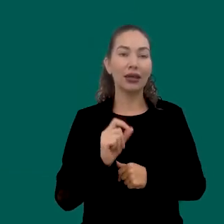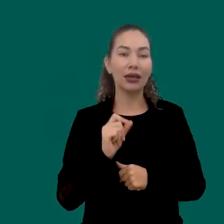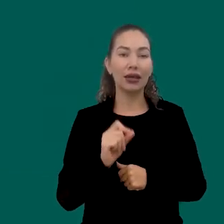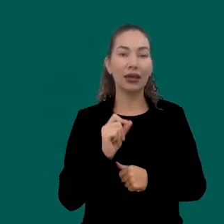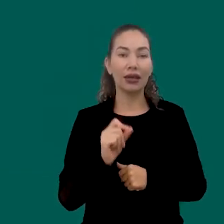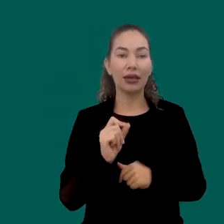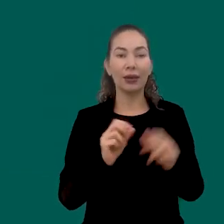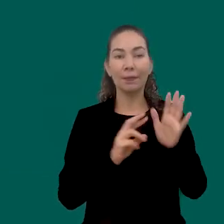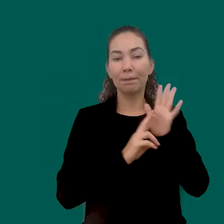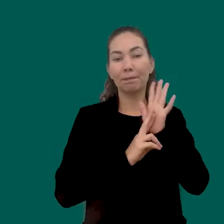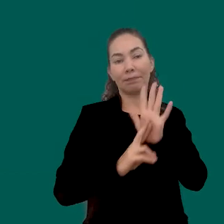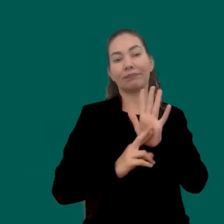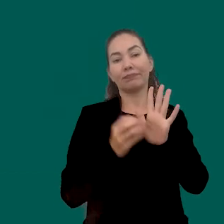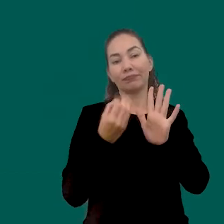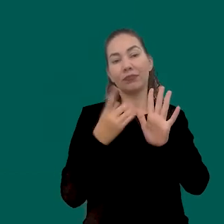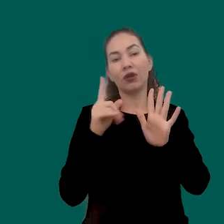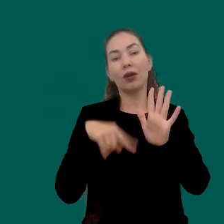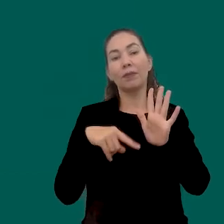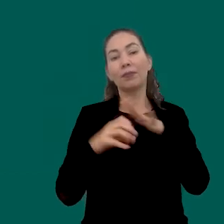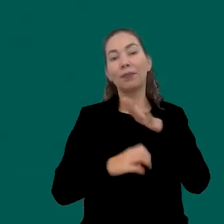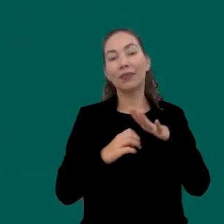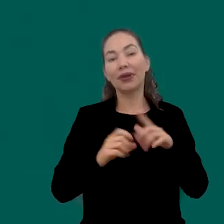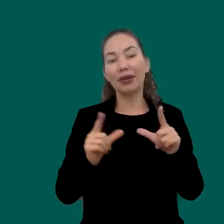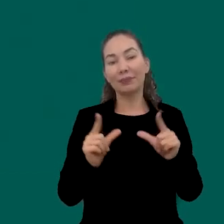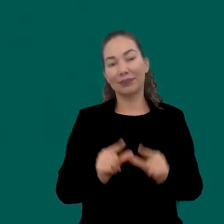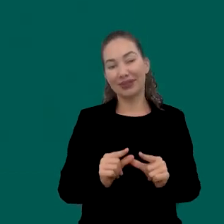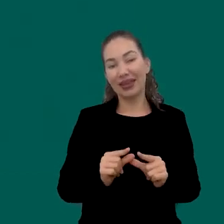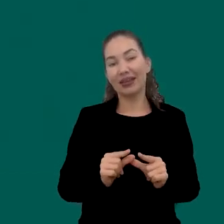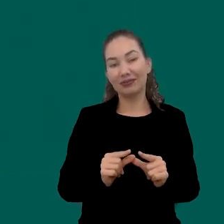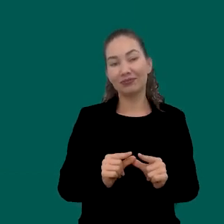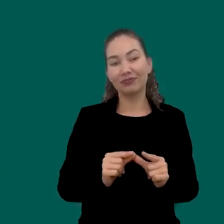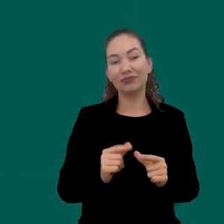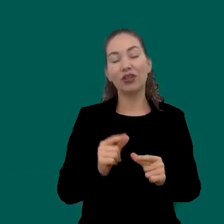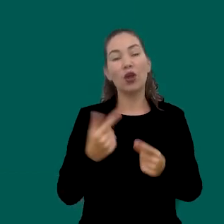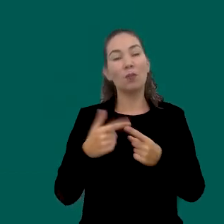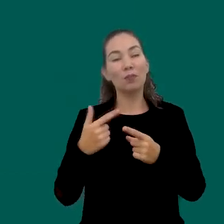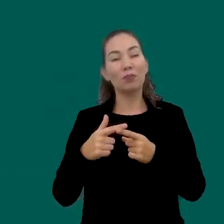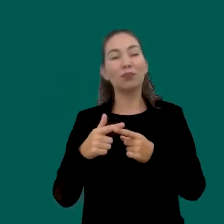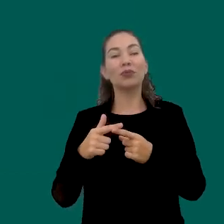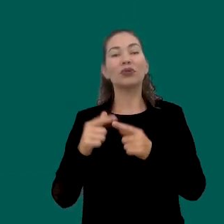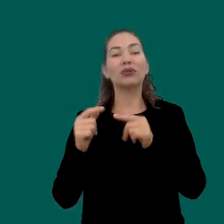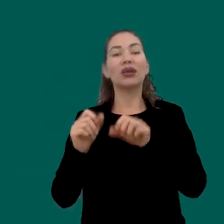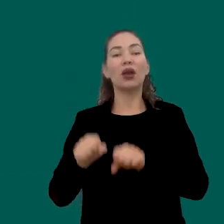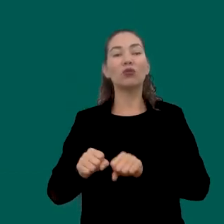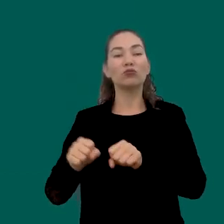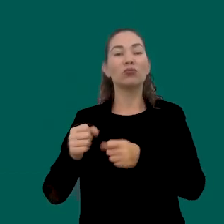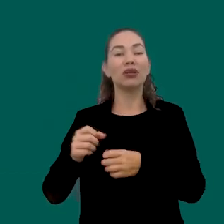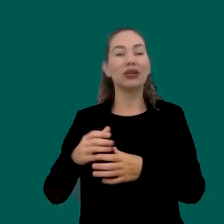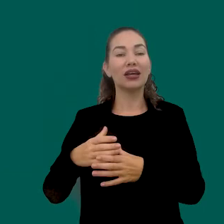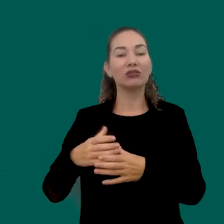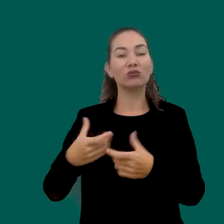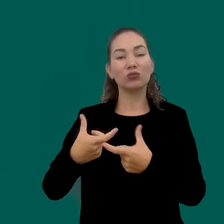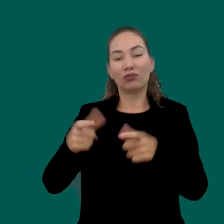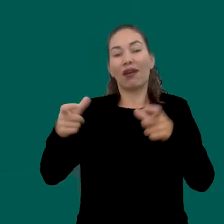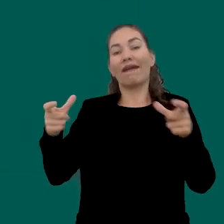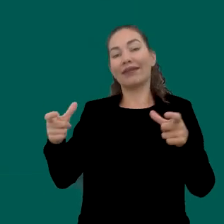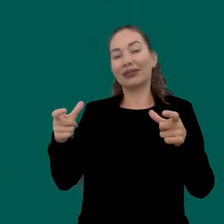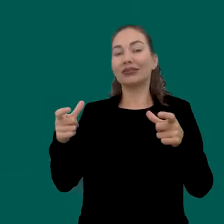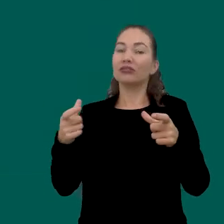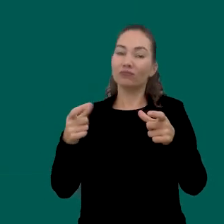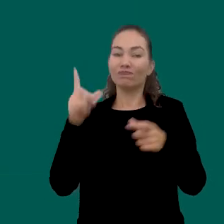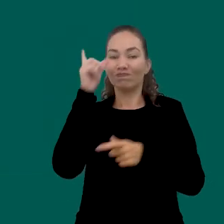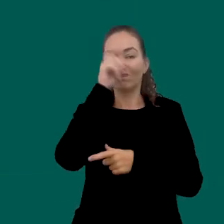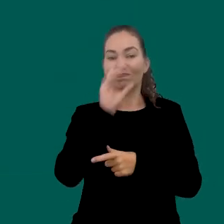se manifesta bem, principalmente para os pequenos, né, Michel? Acho que os grandes têm uma dificuldade maior de mobilizar isso, né? A